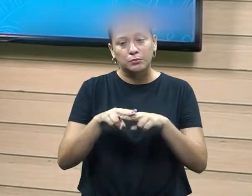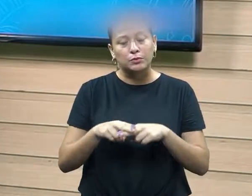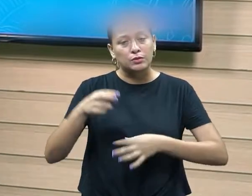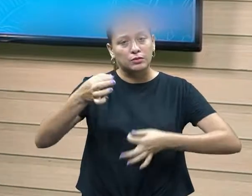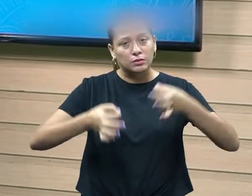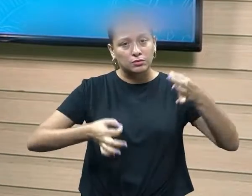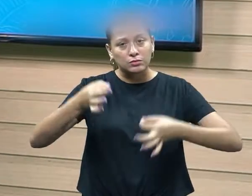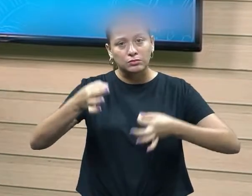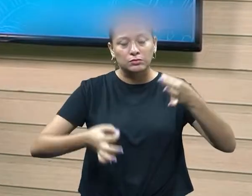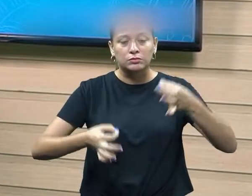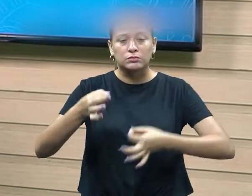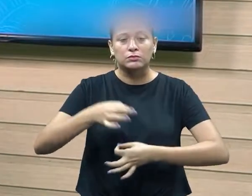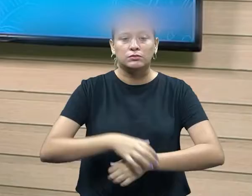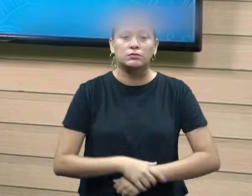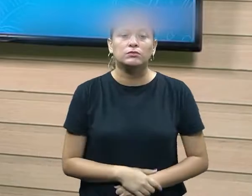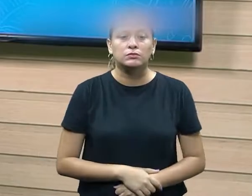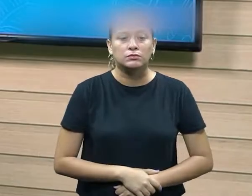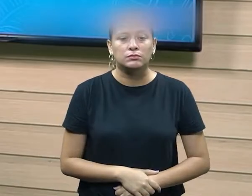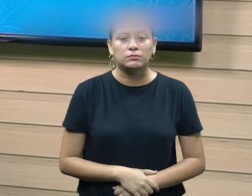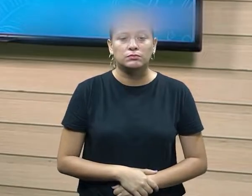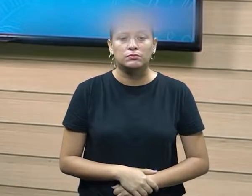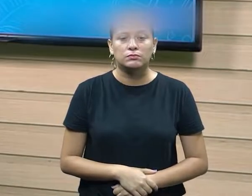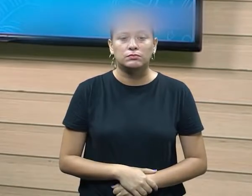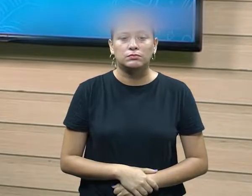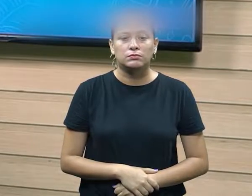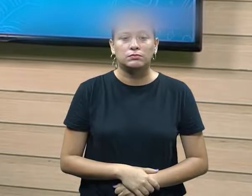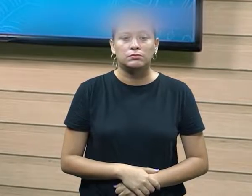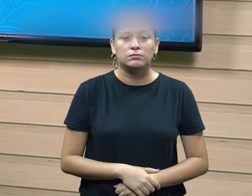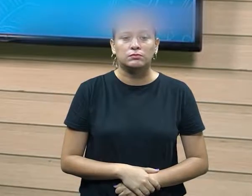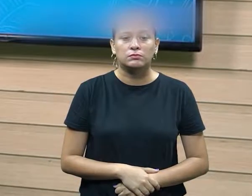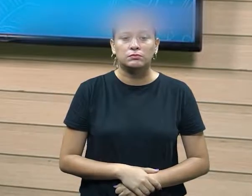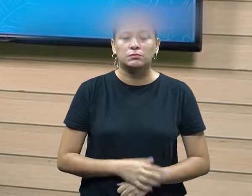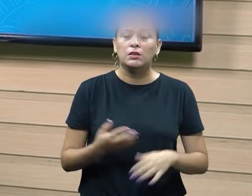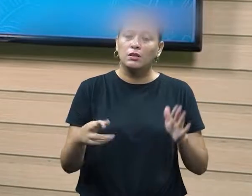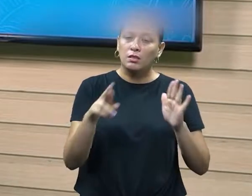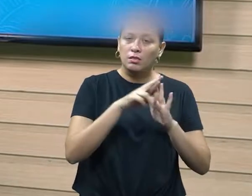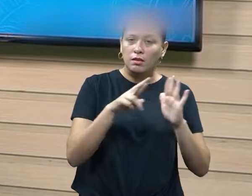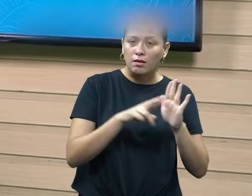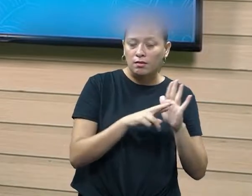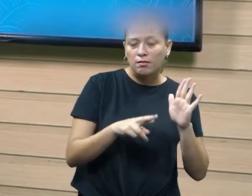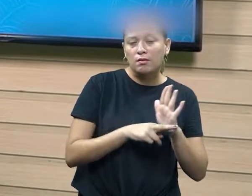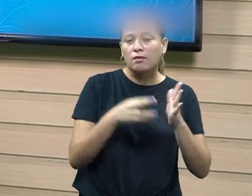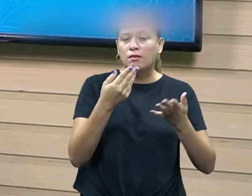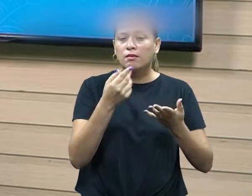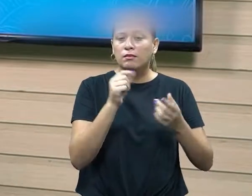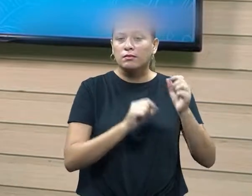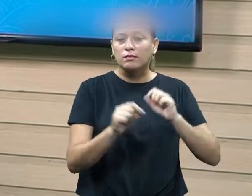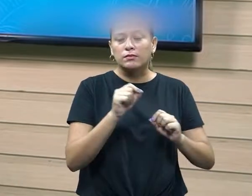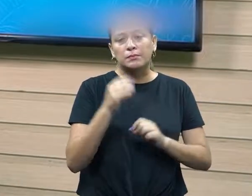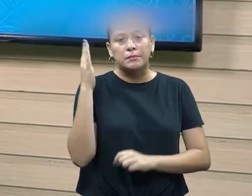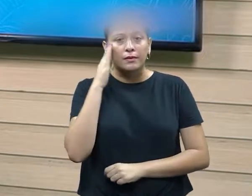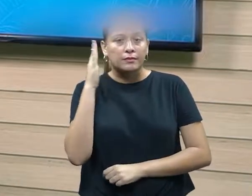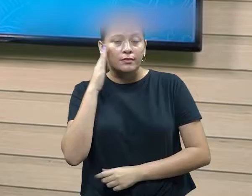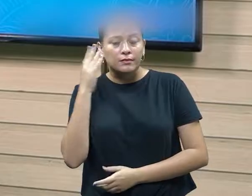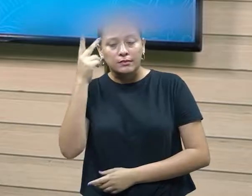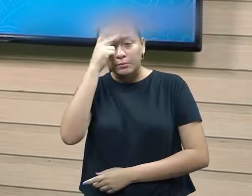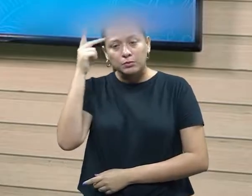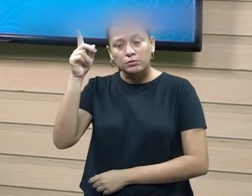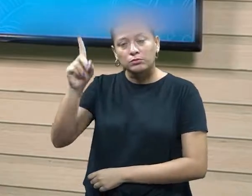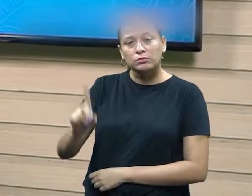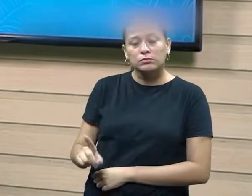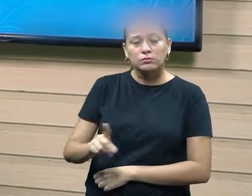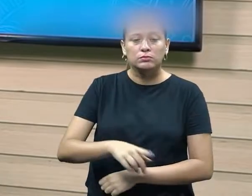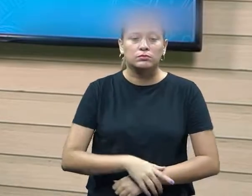porque eu não preciso quebrar essa regra de não entender o outro, né? Como uma pessoa de direito, né? E tem